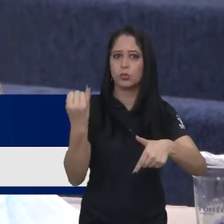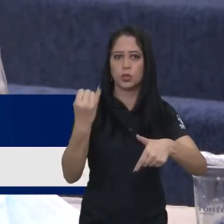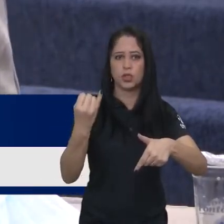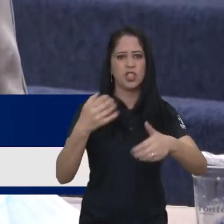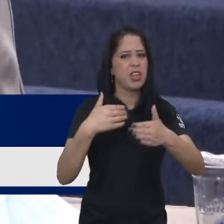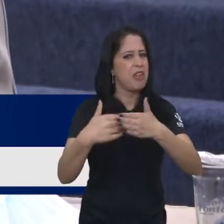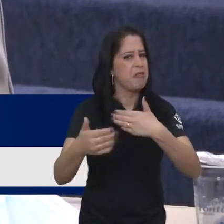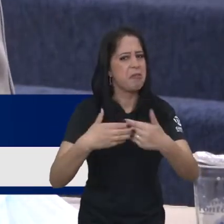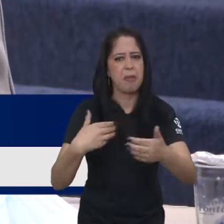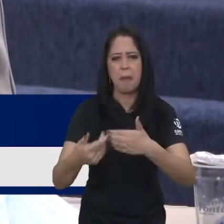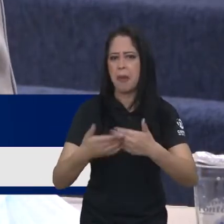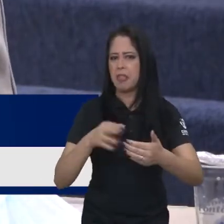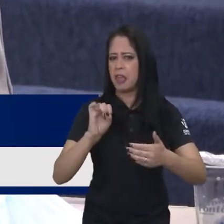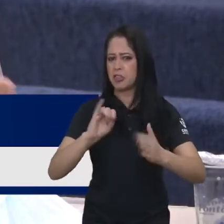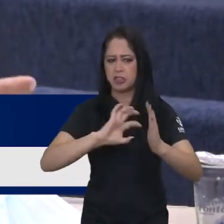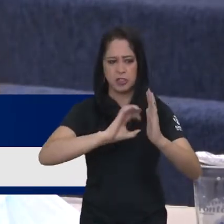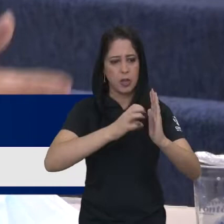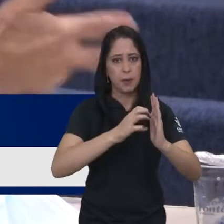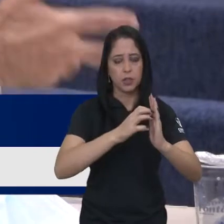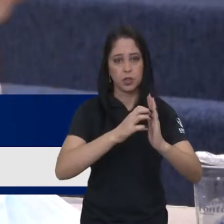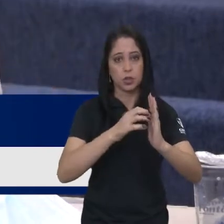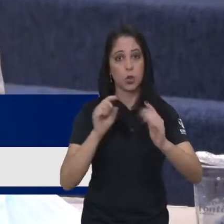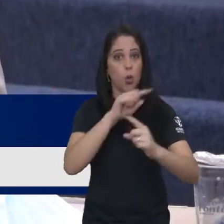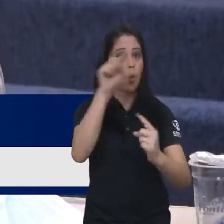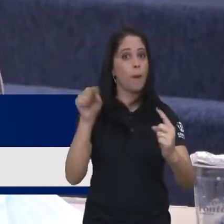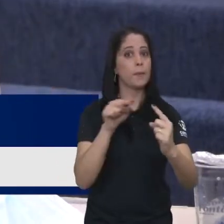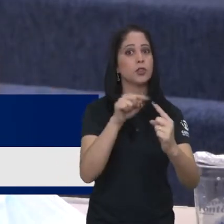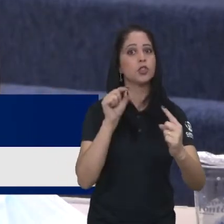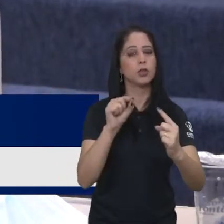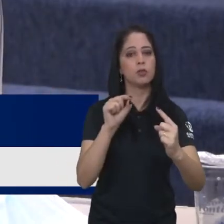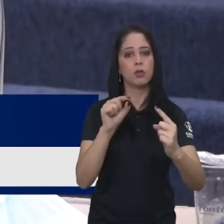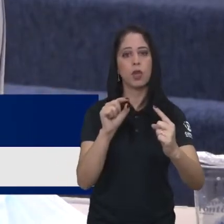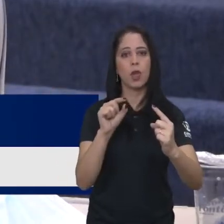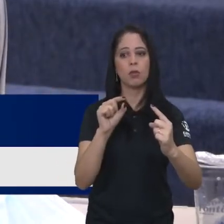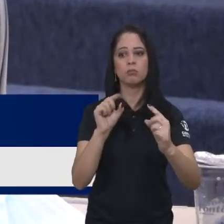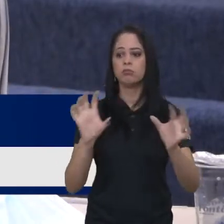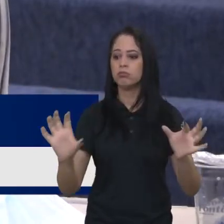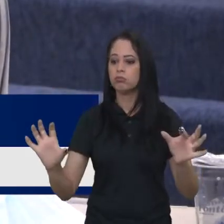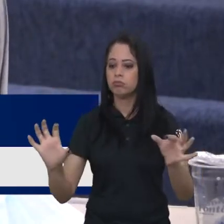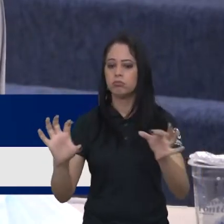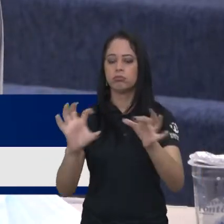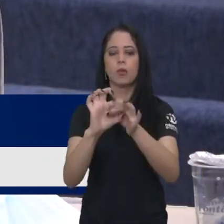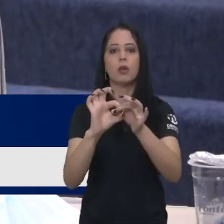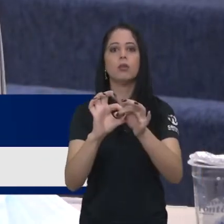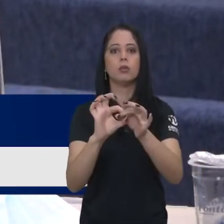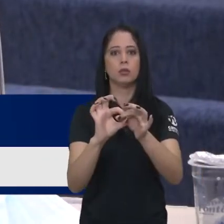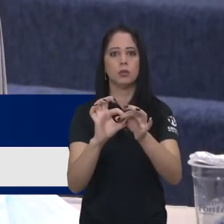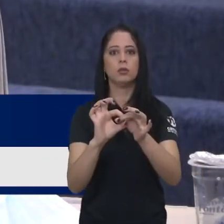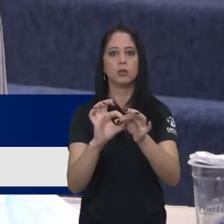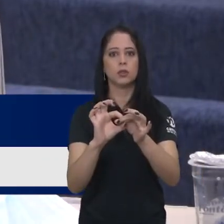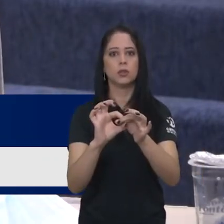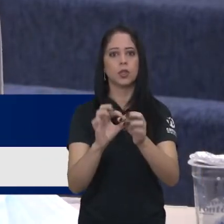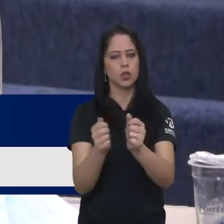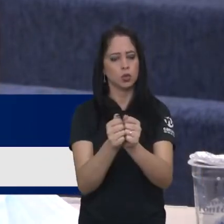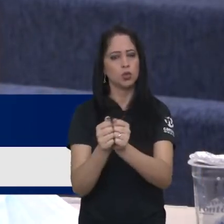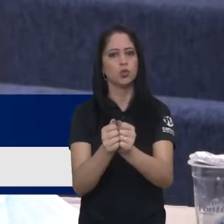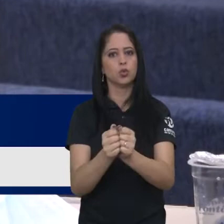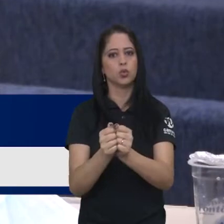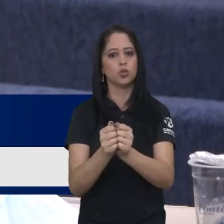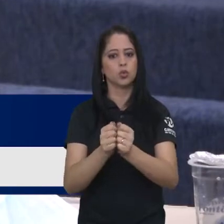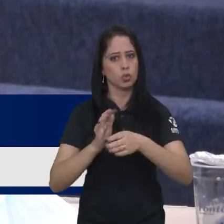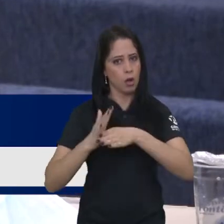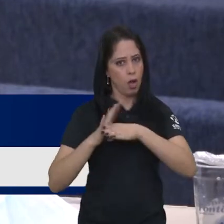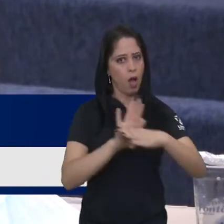independente de partido, a questão é nos unirmos por um bem maior que é essa questão